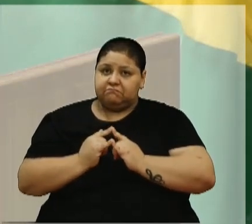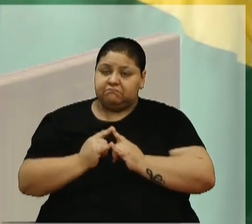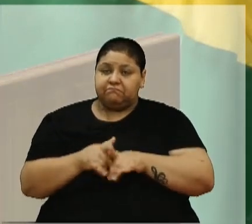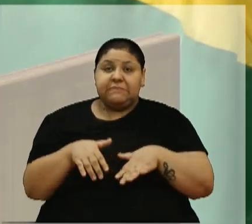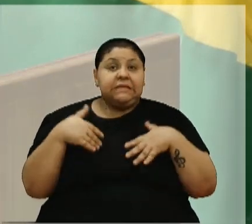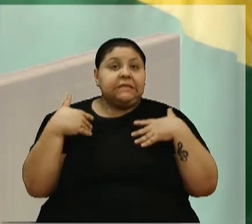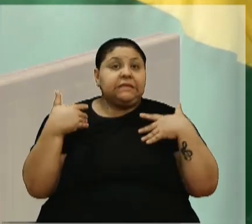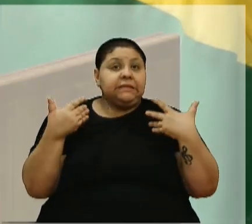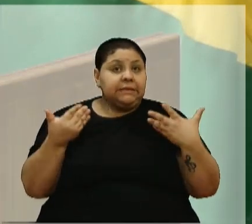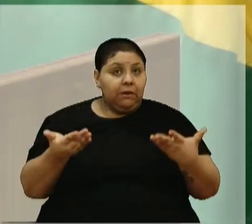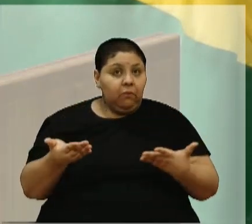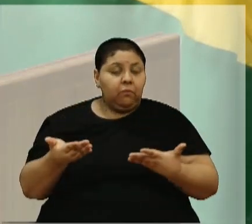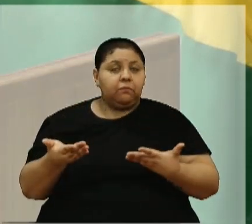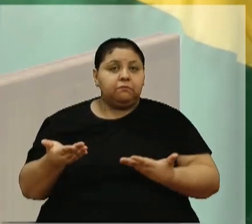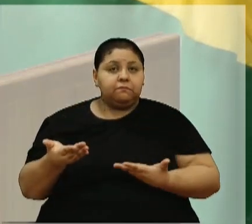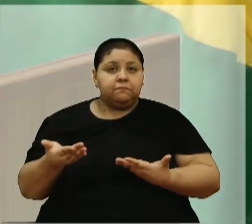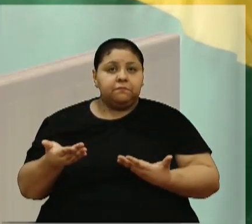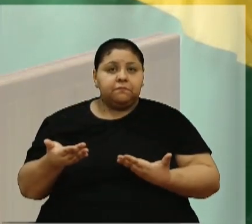Então,